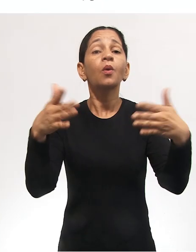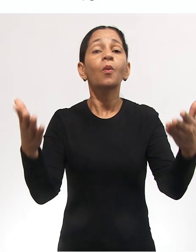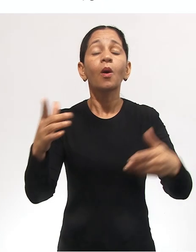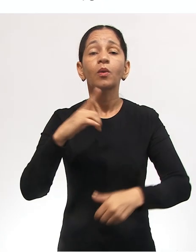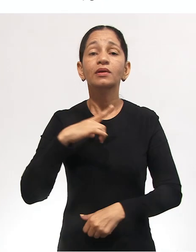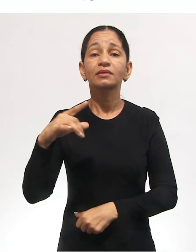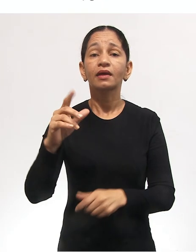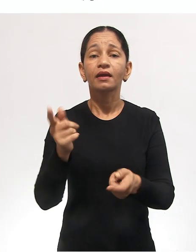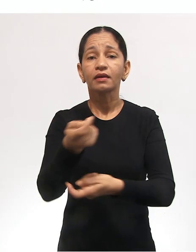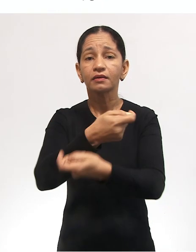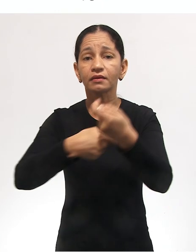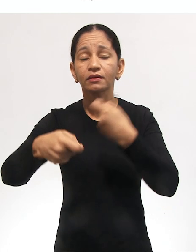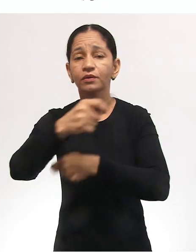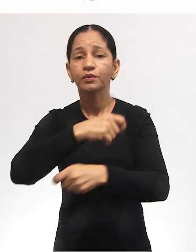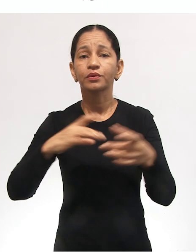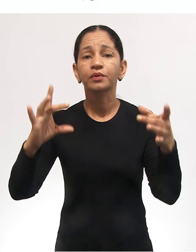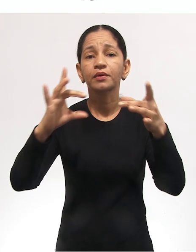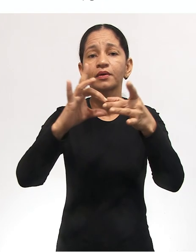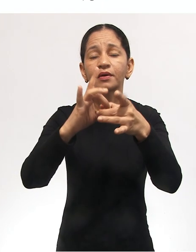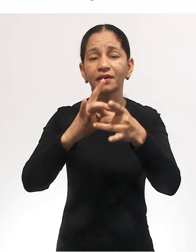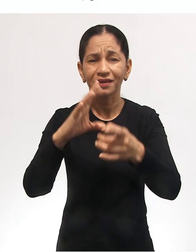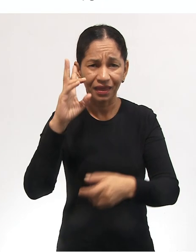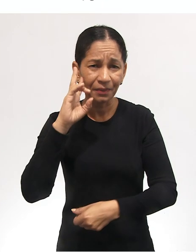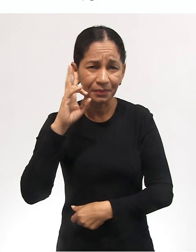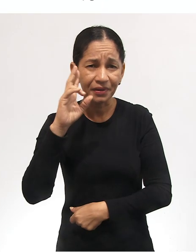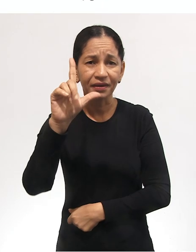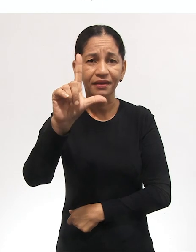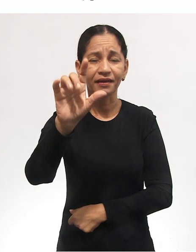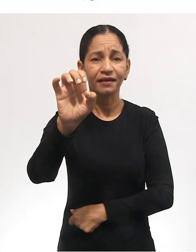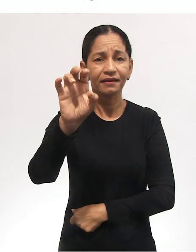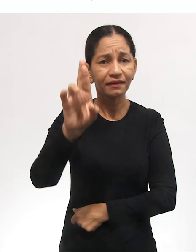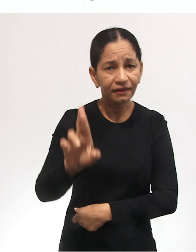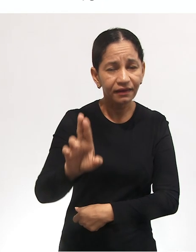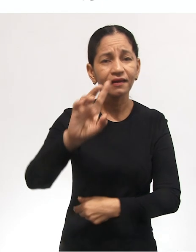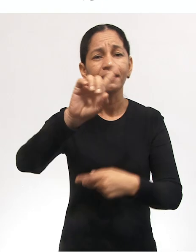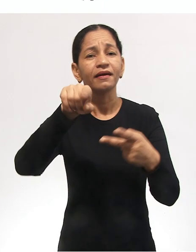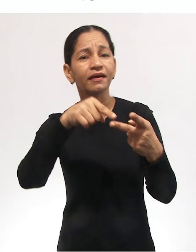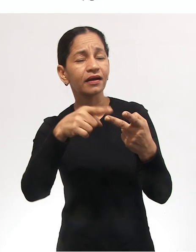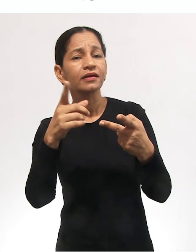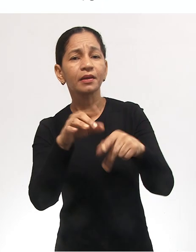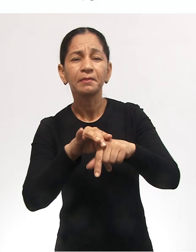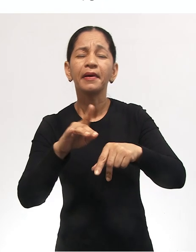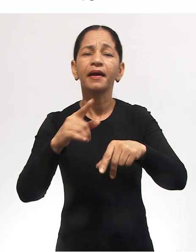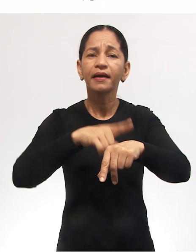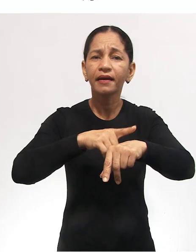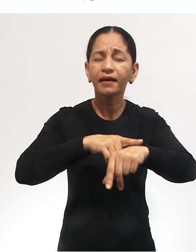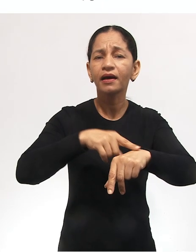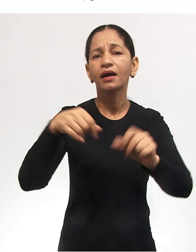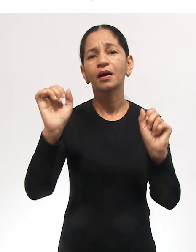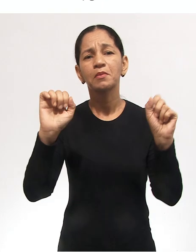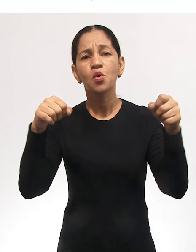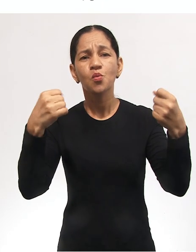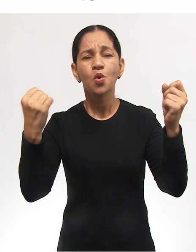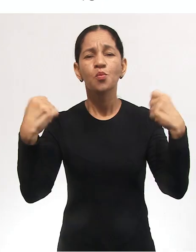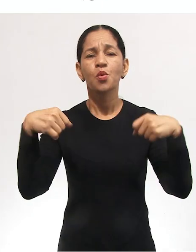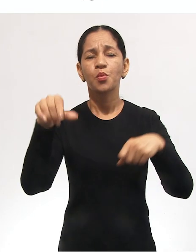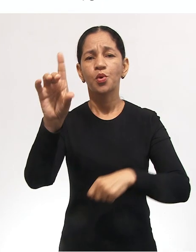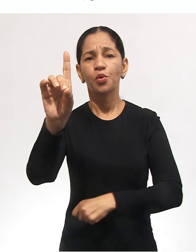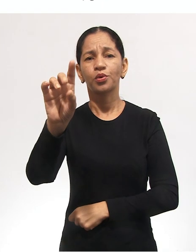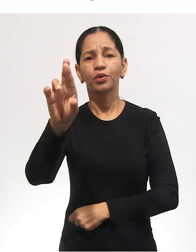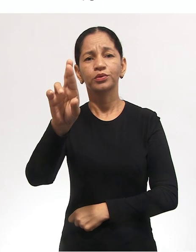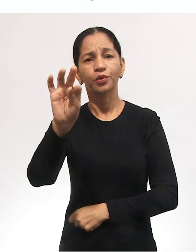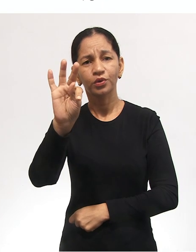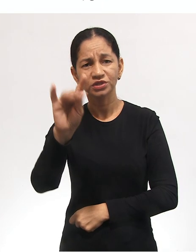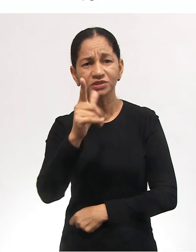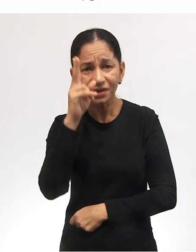a LER, DORT, né? Então fiquem atentos aí, eu faço esse adendo para vocês. Então vamos lá. Nessas doenças relacionadas,